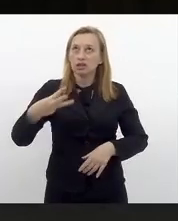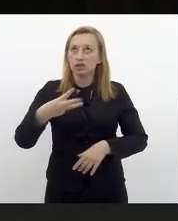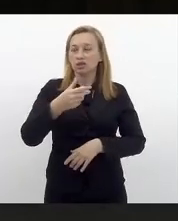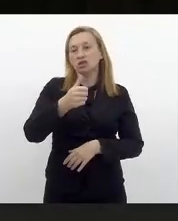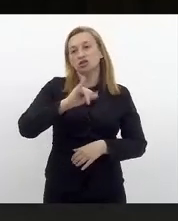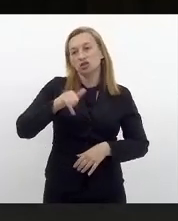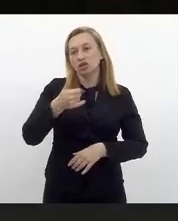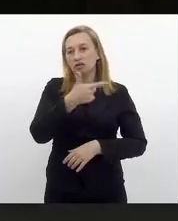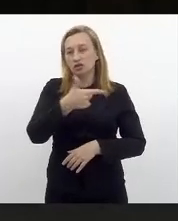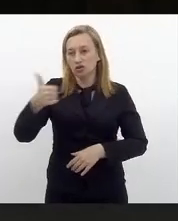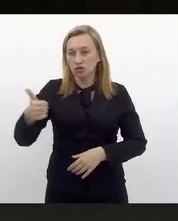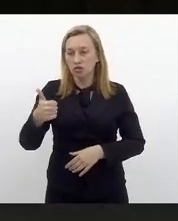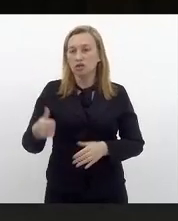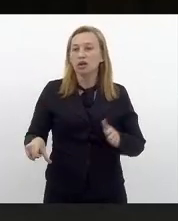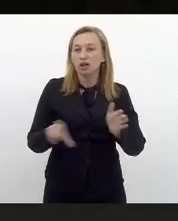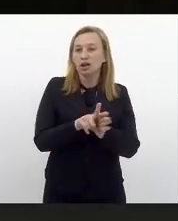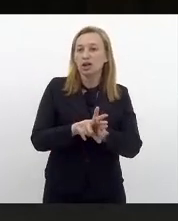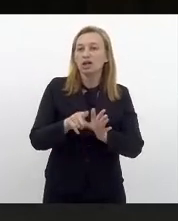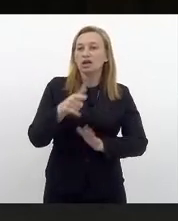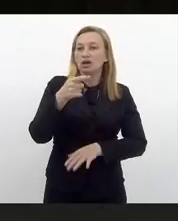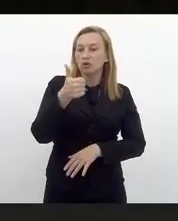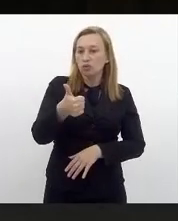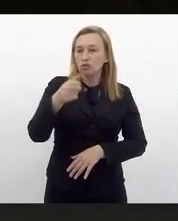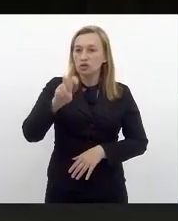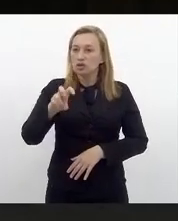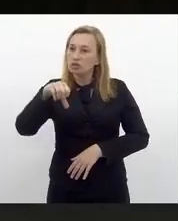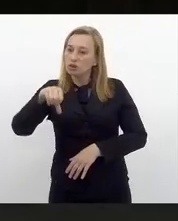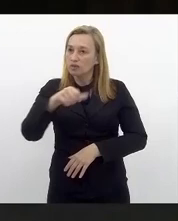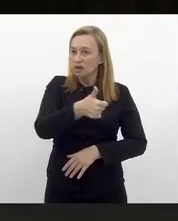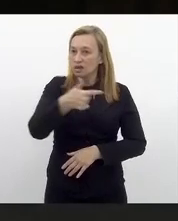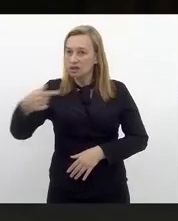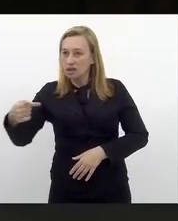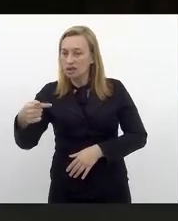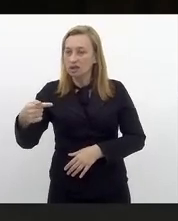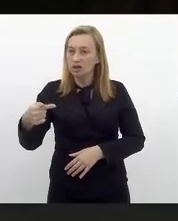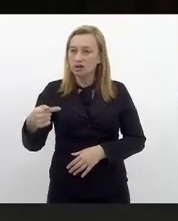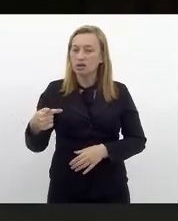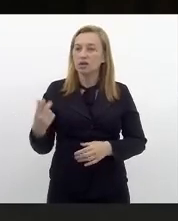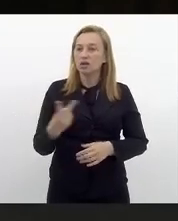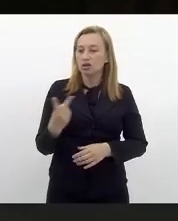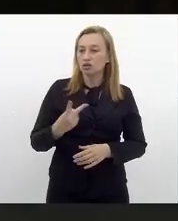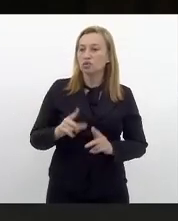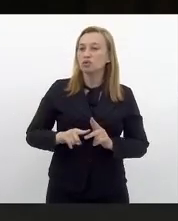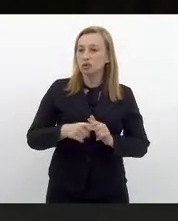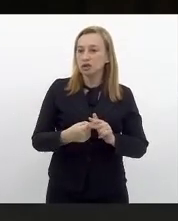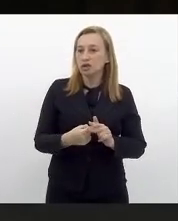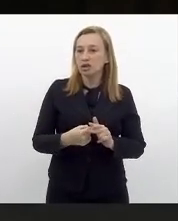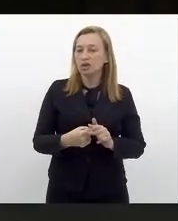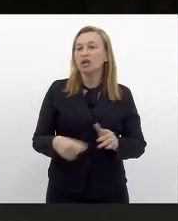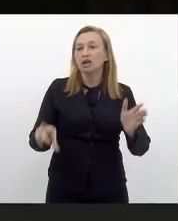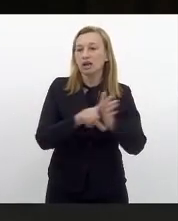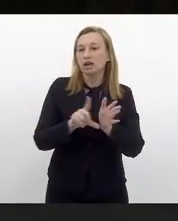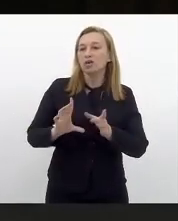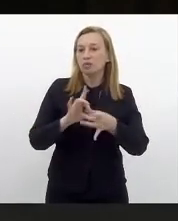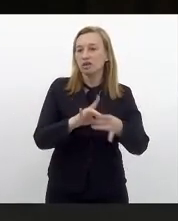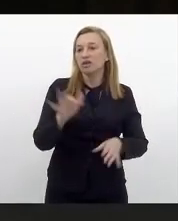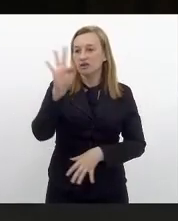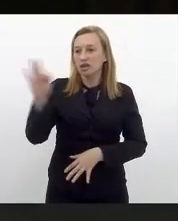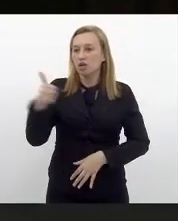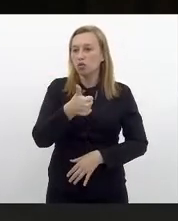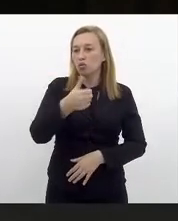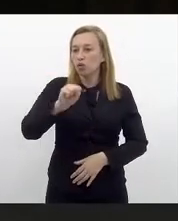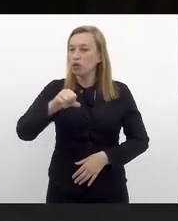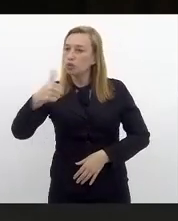Janeiro de 21 que alterou a lei complementar 159 19 de maio 17 ambas alteradas pela lei complementar Federal